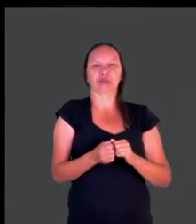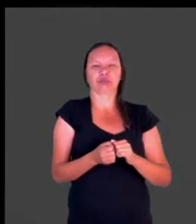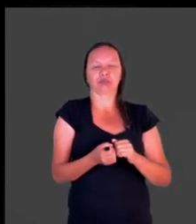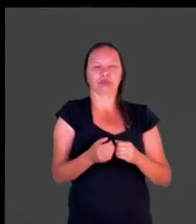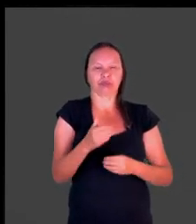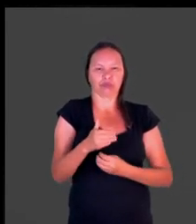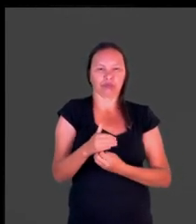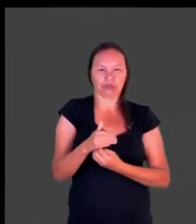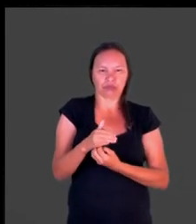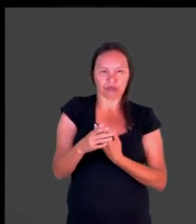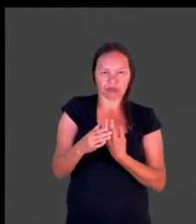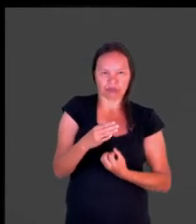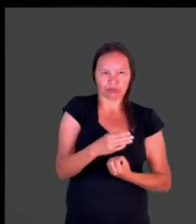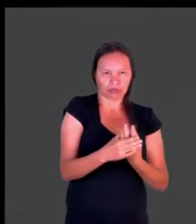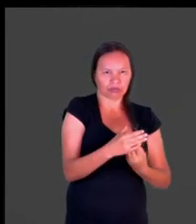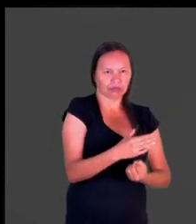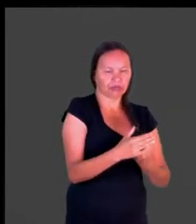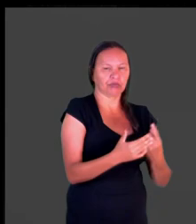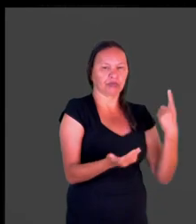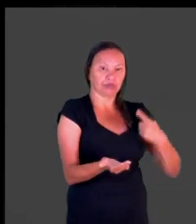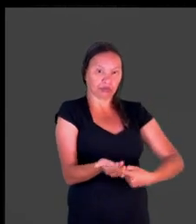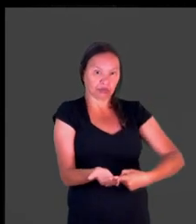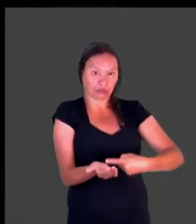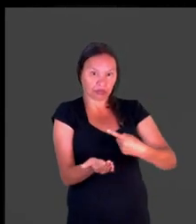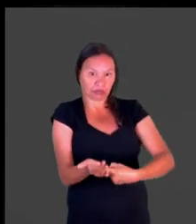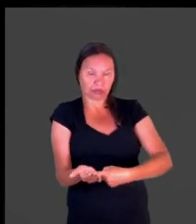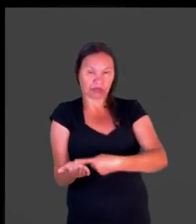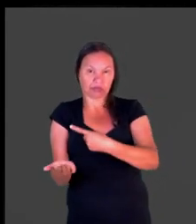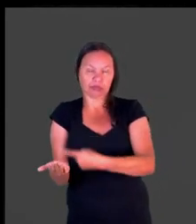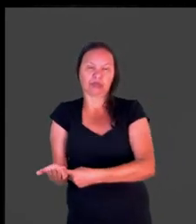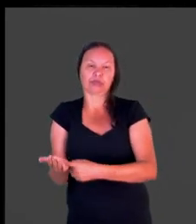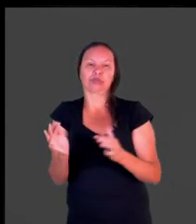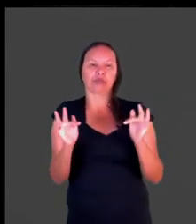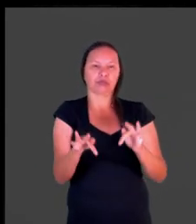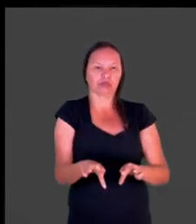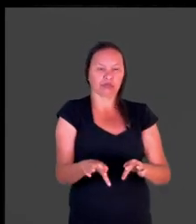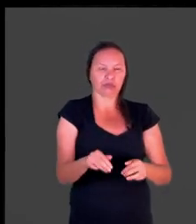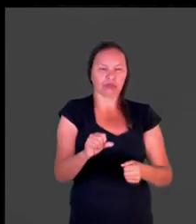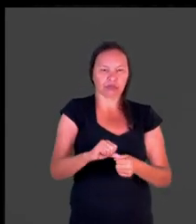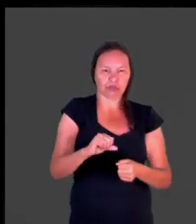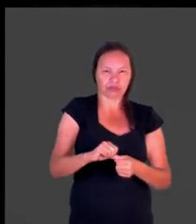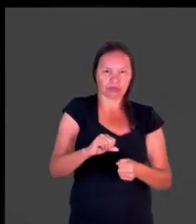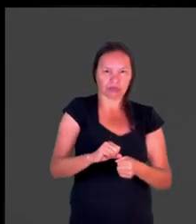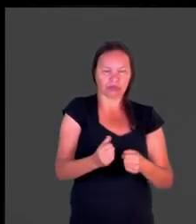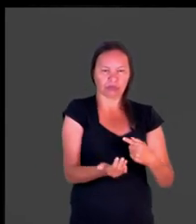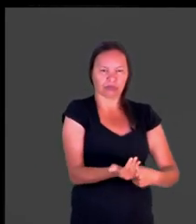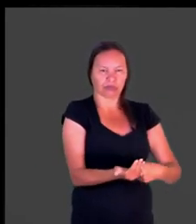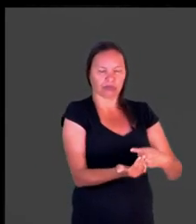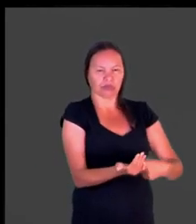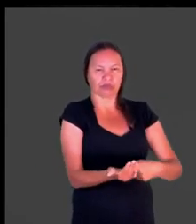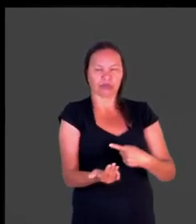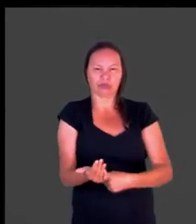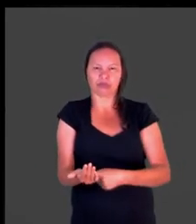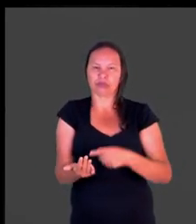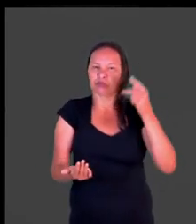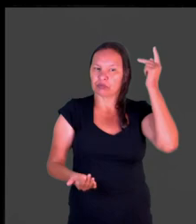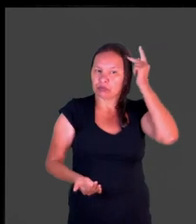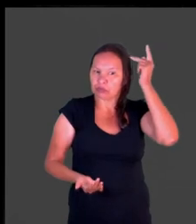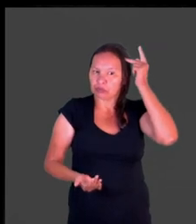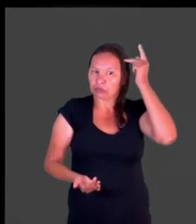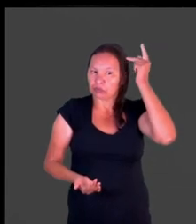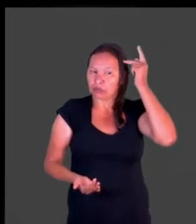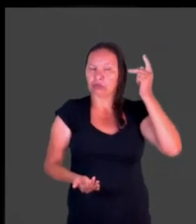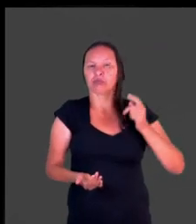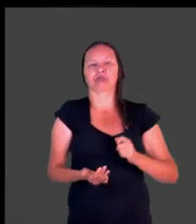construir um acordo e ao final foi feito esse acordo com o município de São Paulo para